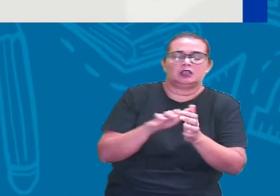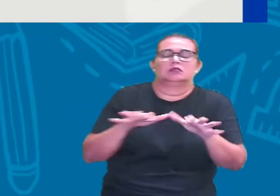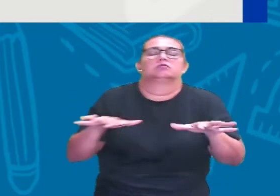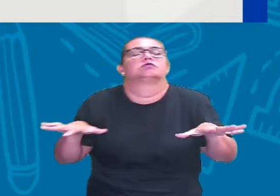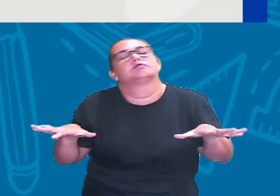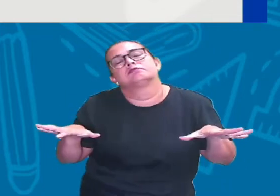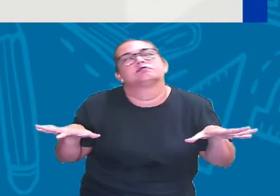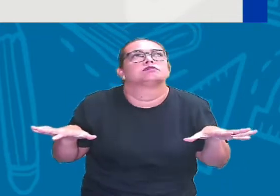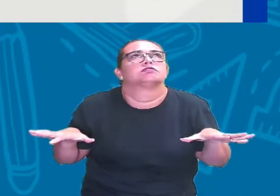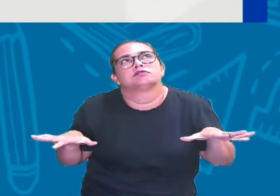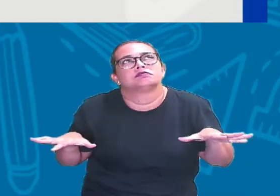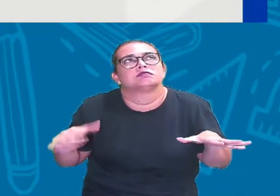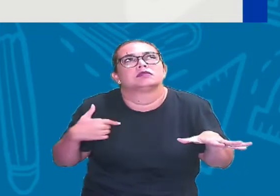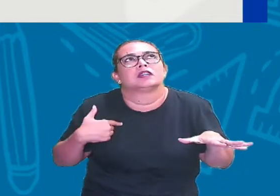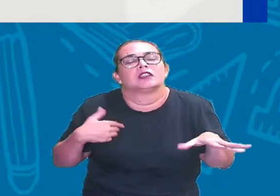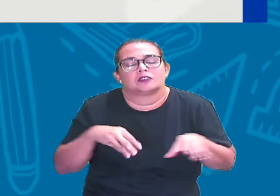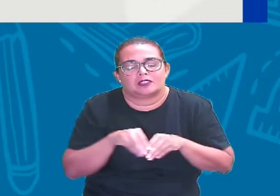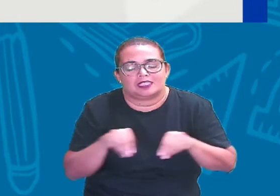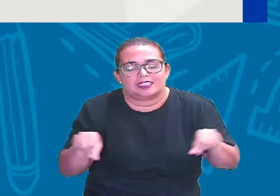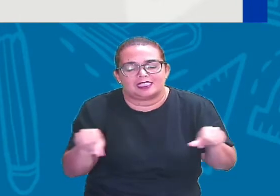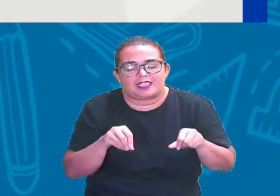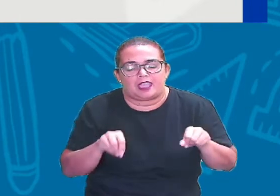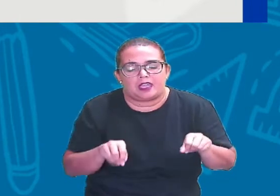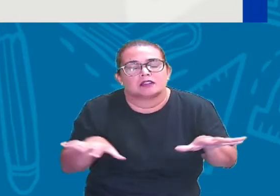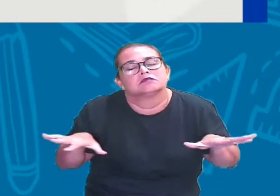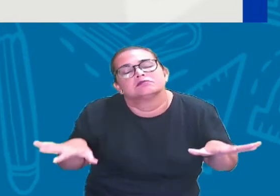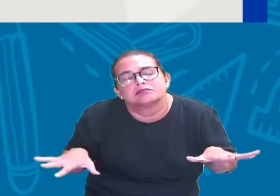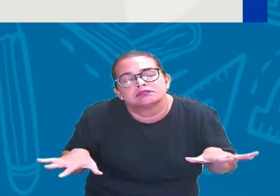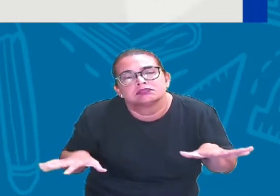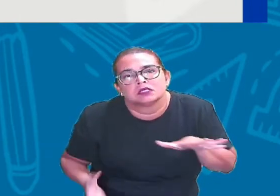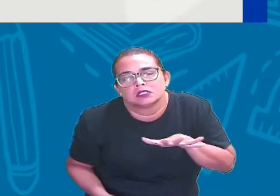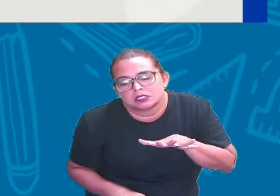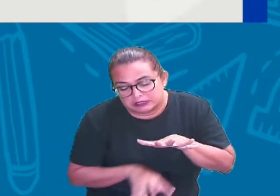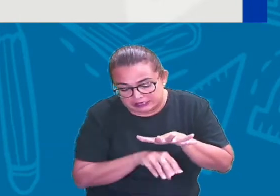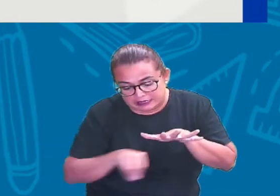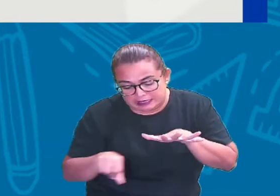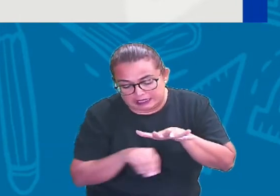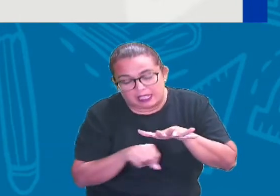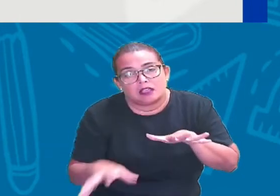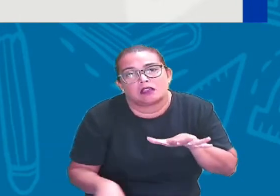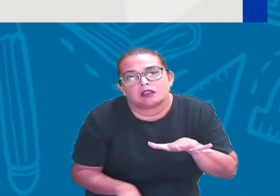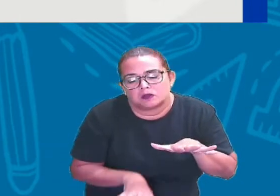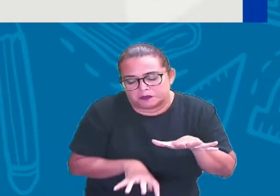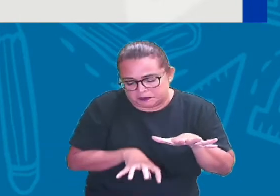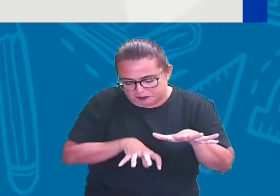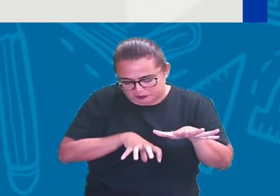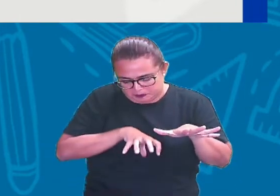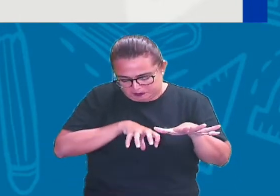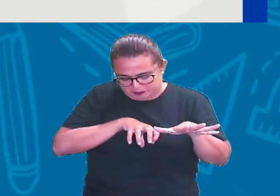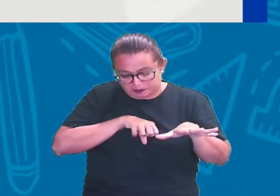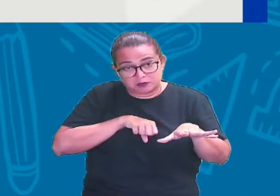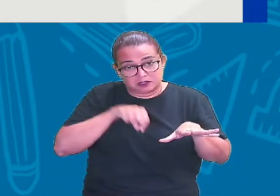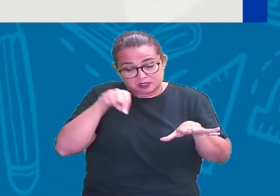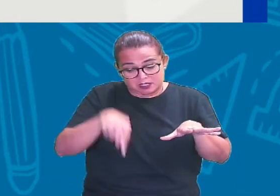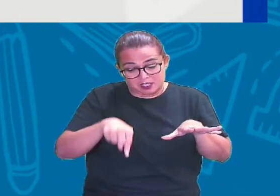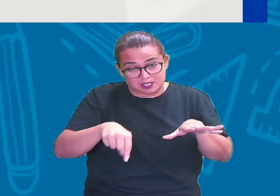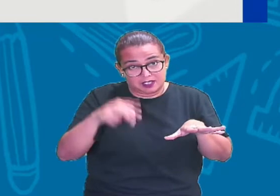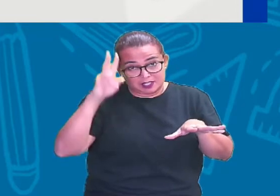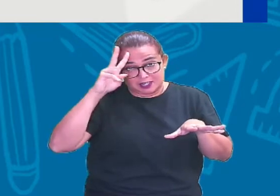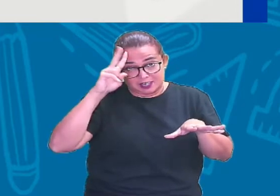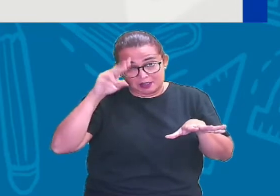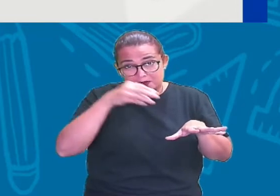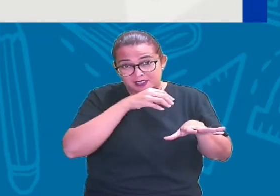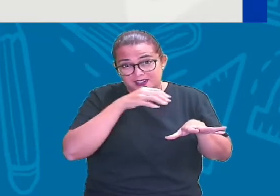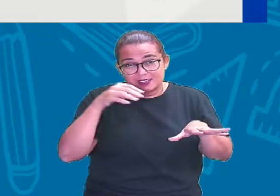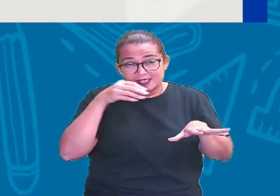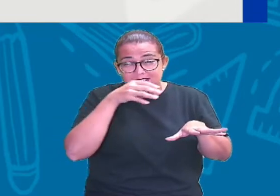por condução. Lembra que a areia, o calor específico da areia é bem menor que da água? Então vai esquentar mais rápido. Estão recebendo calor, o jacaré.